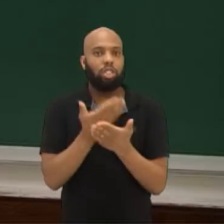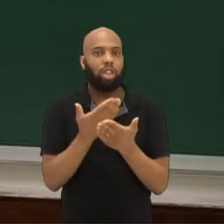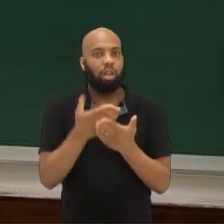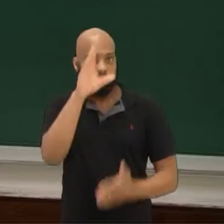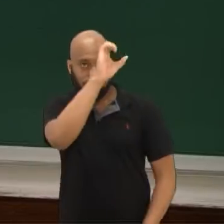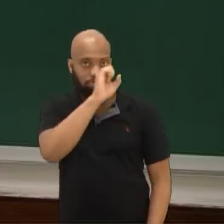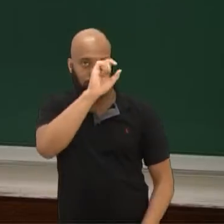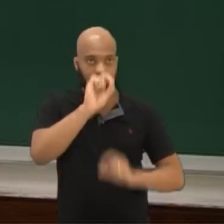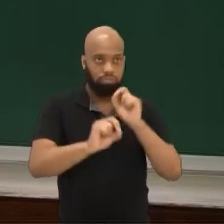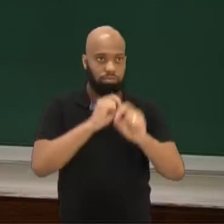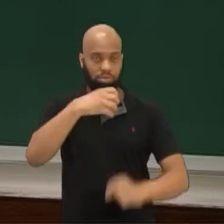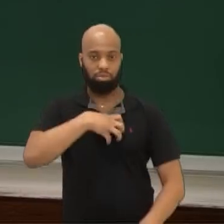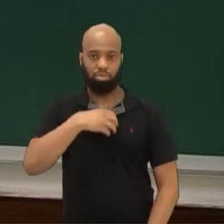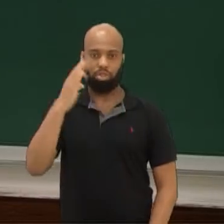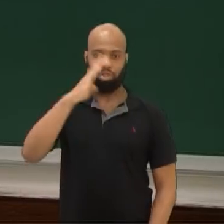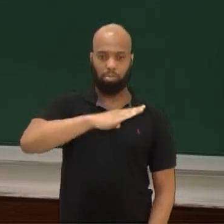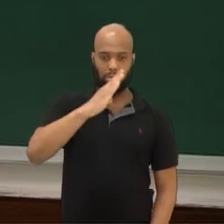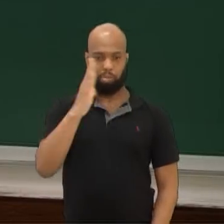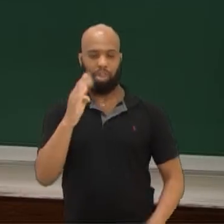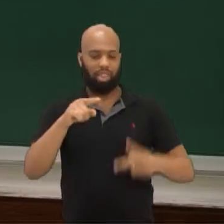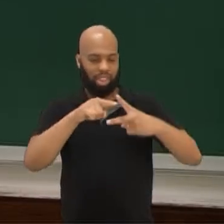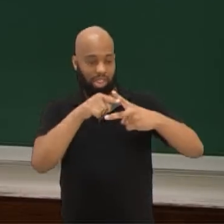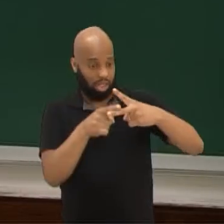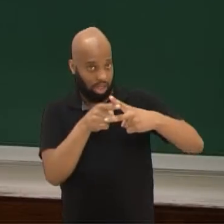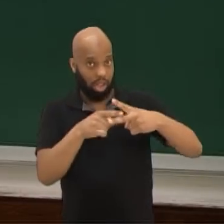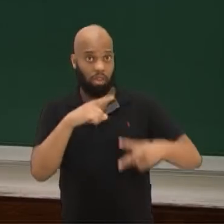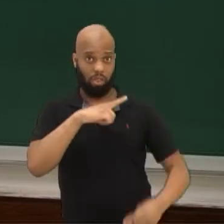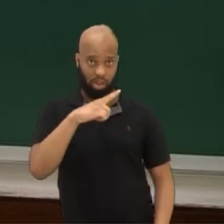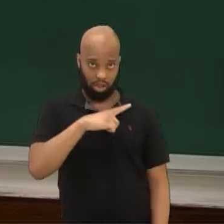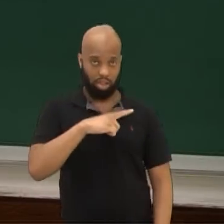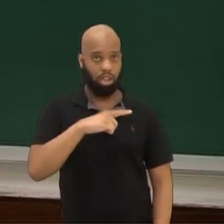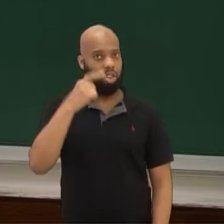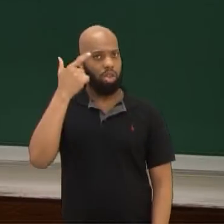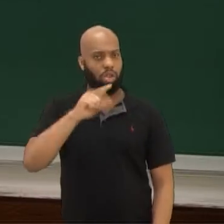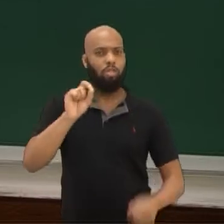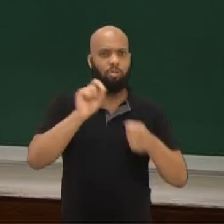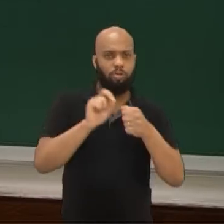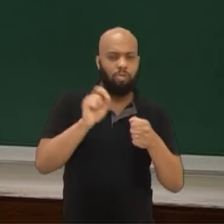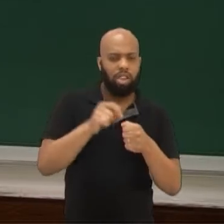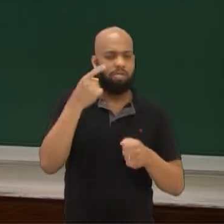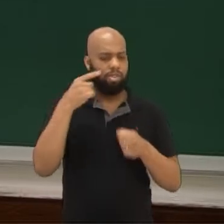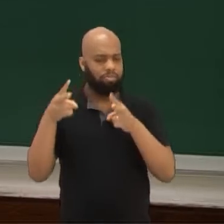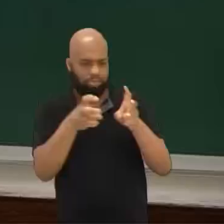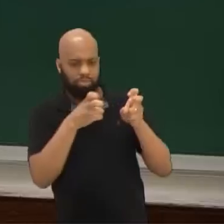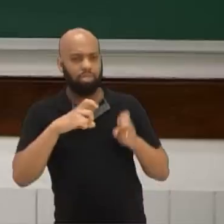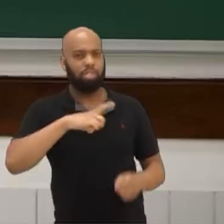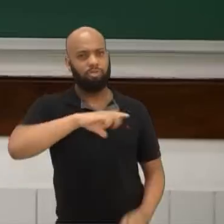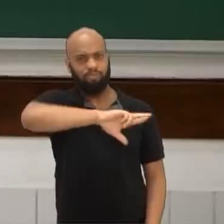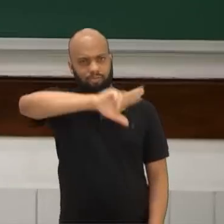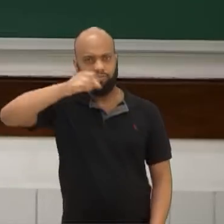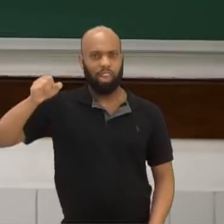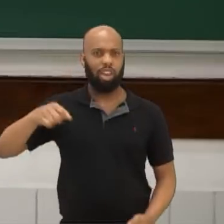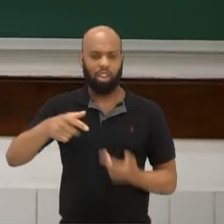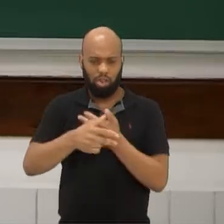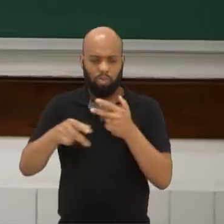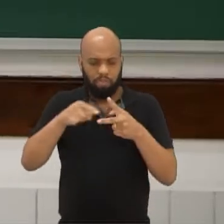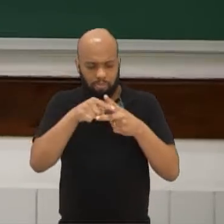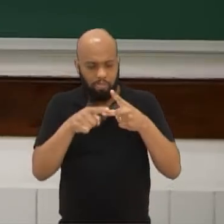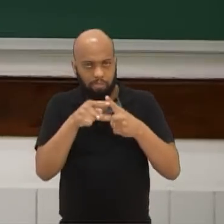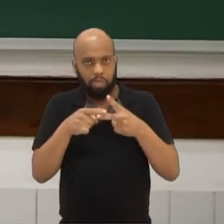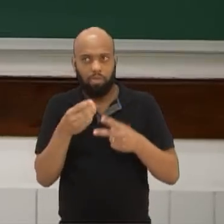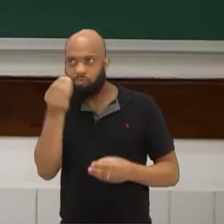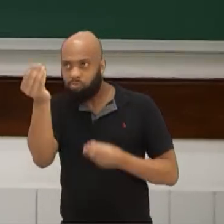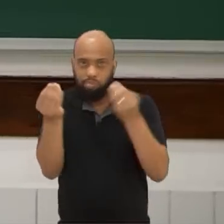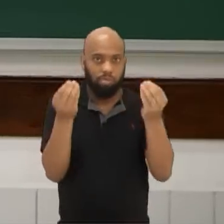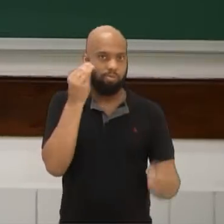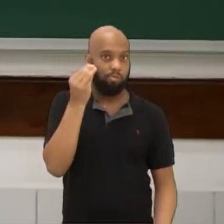estudamos o quê? Inclinação e abertura de ângulos, certo? A gente construiu várias figuras, medidores, certo?